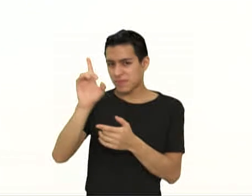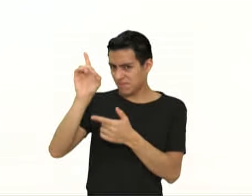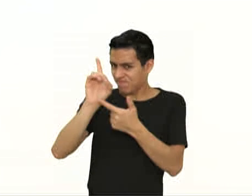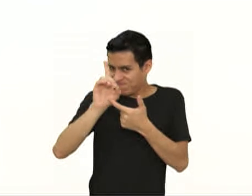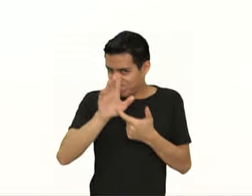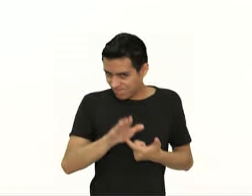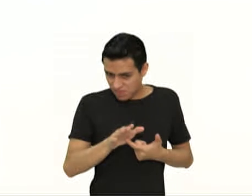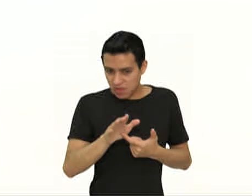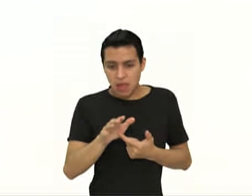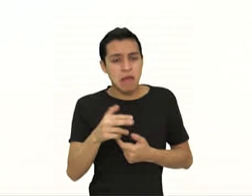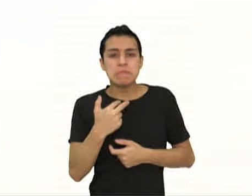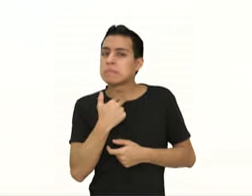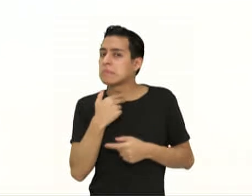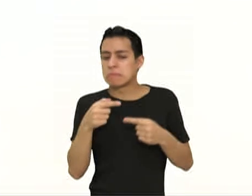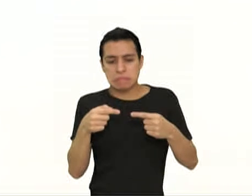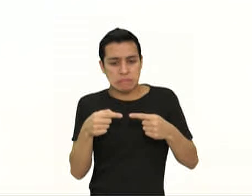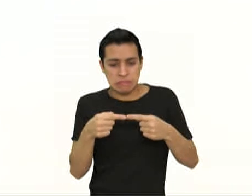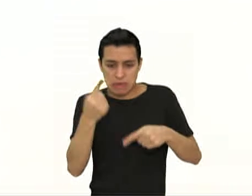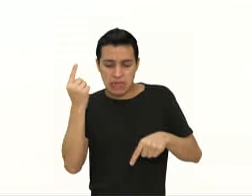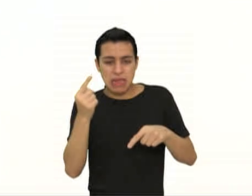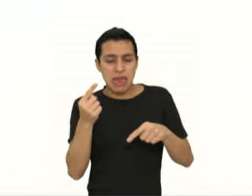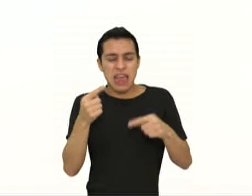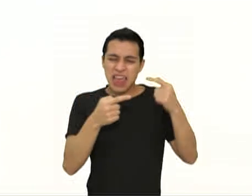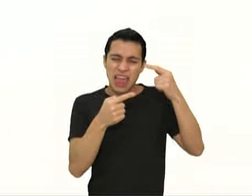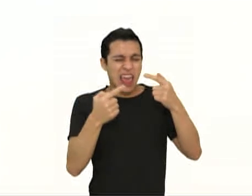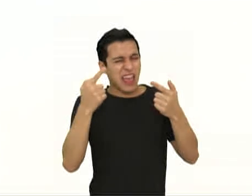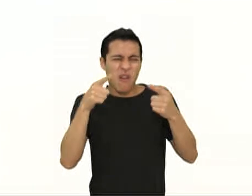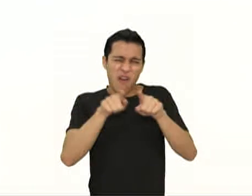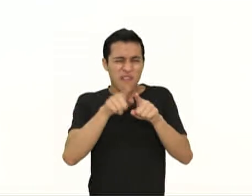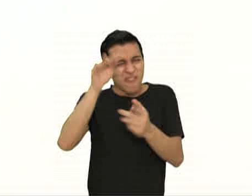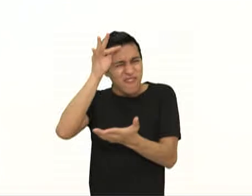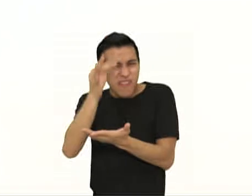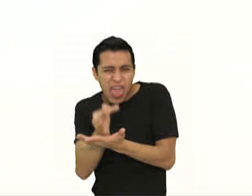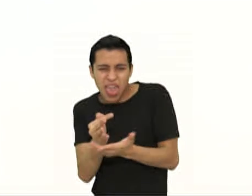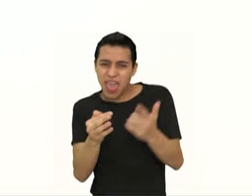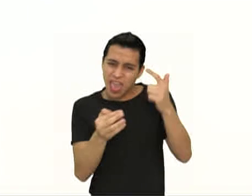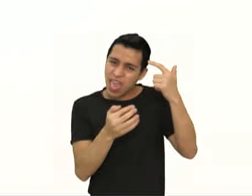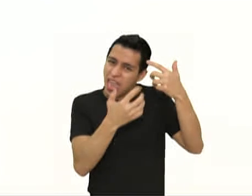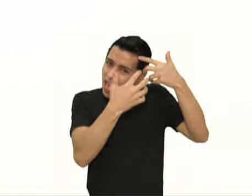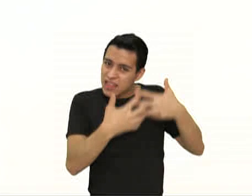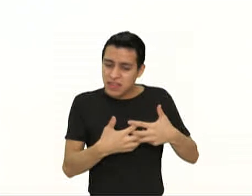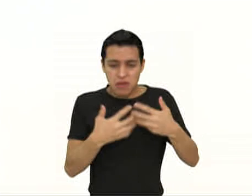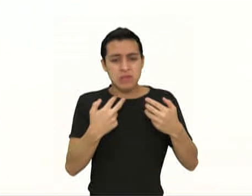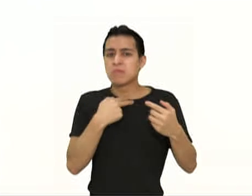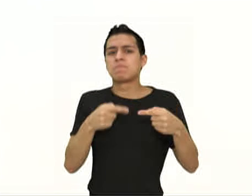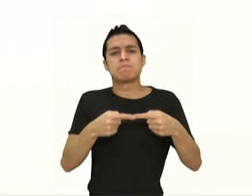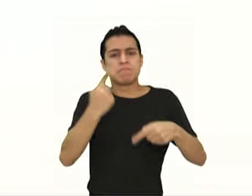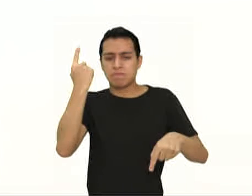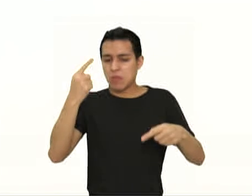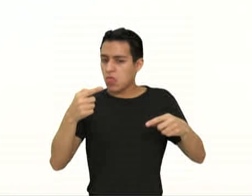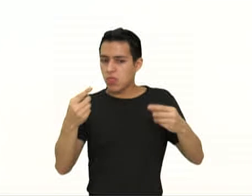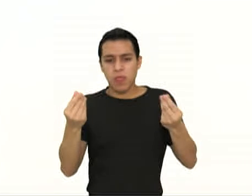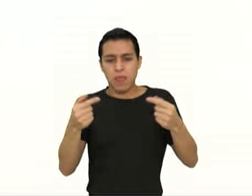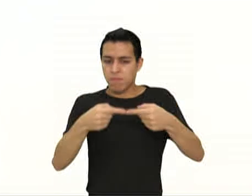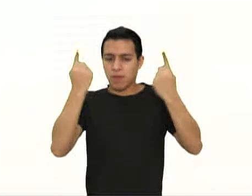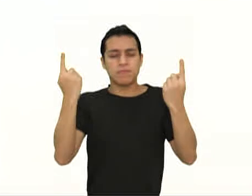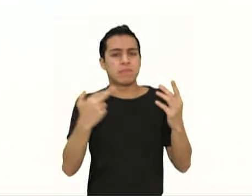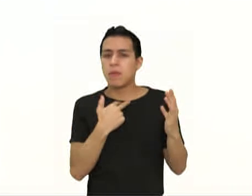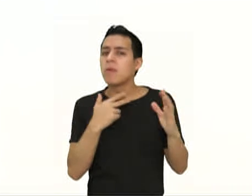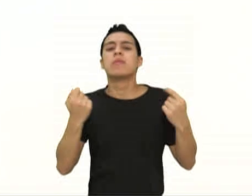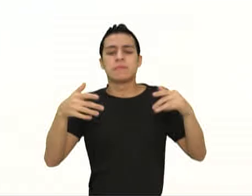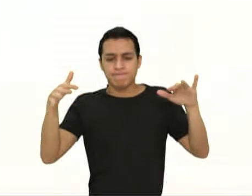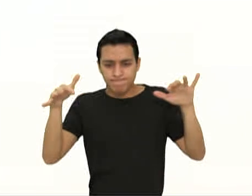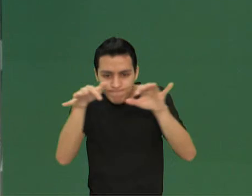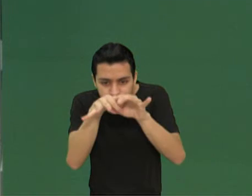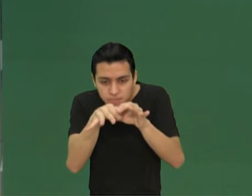Deus, não podem entrar, razão e fé não podem entrar em contradição, não podem se contradizer, tá?